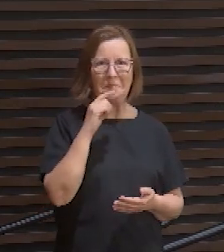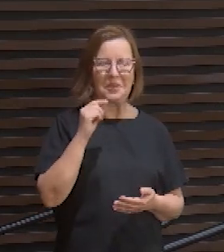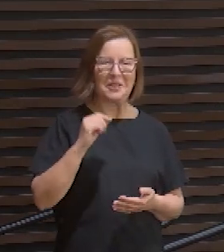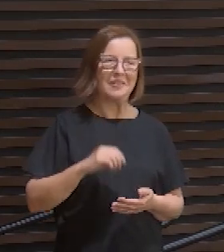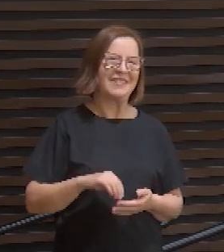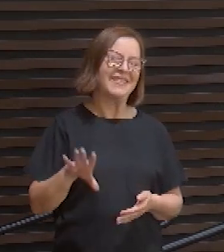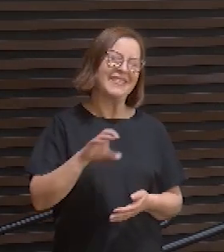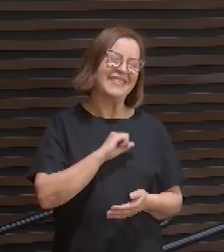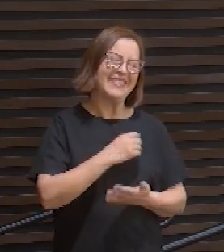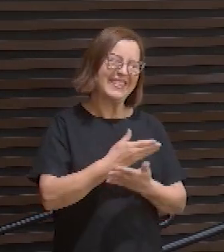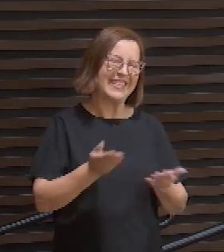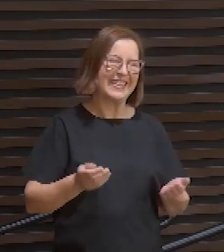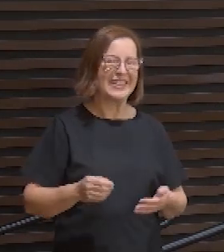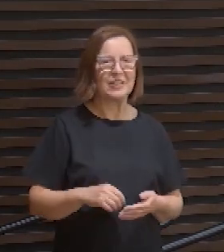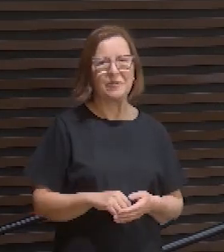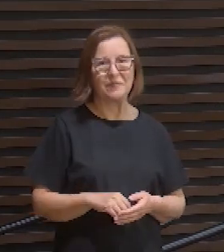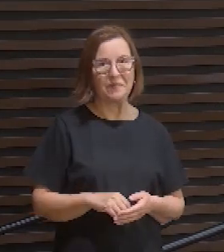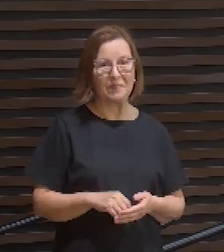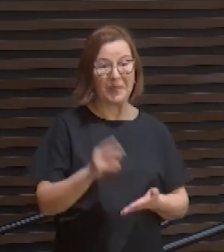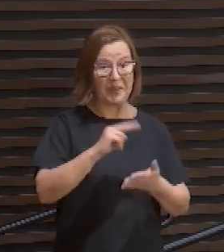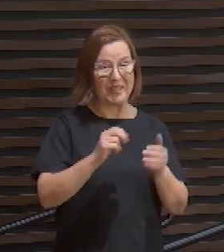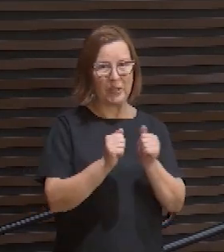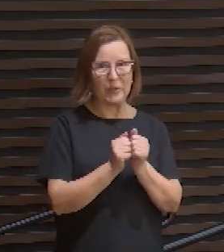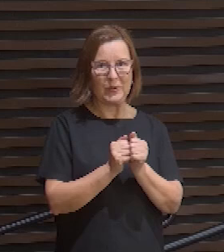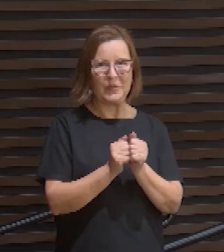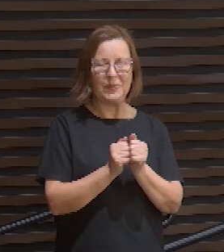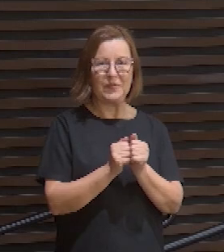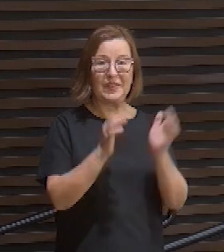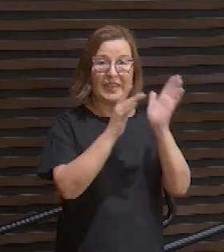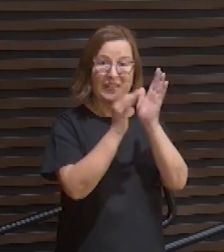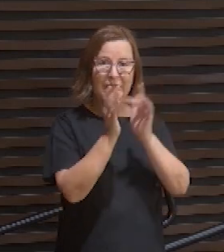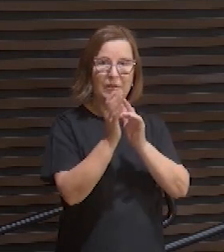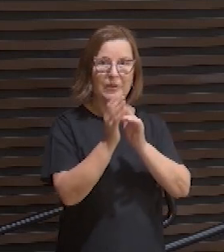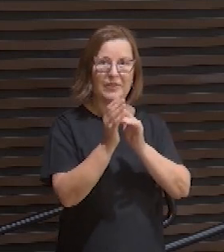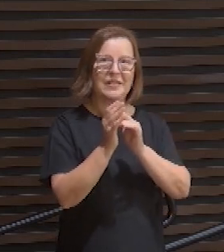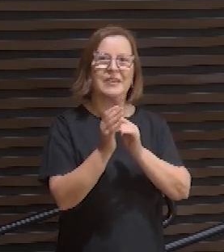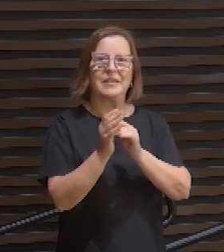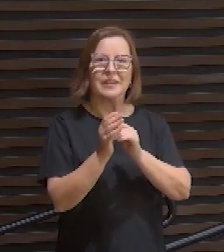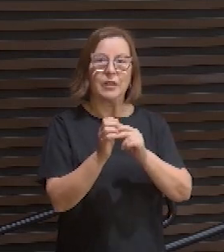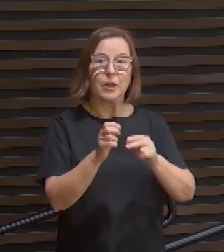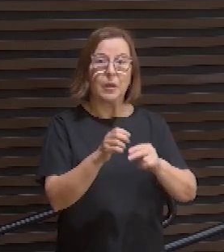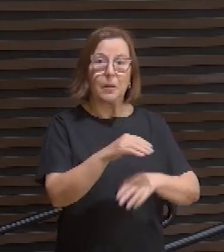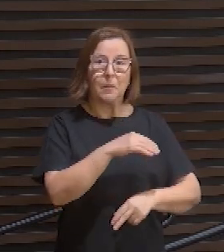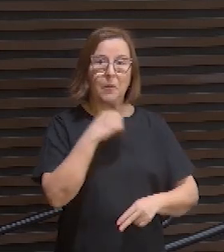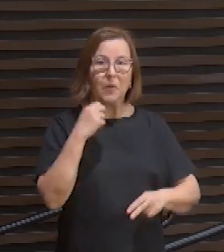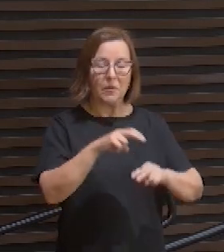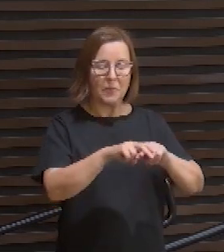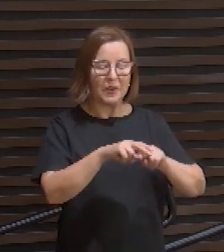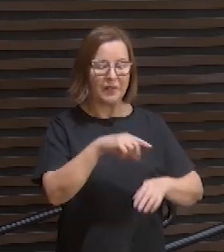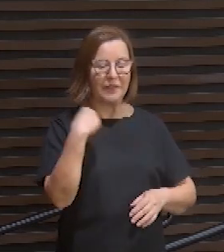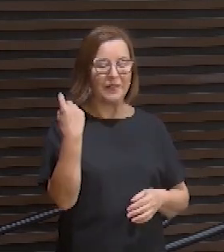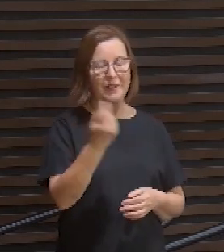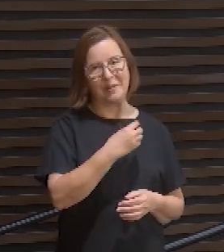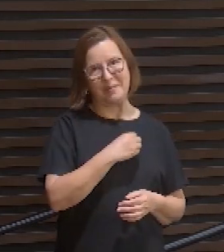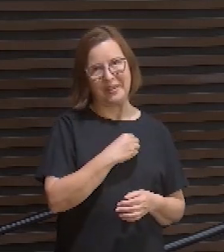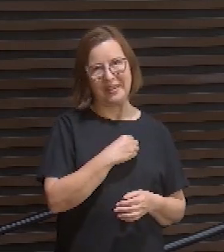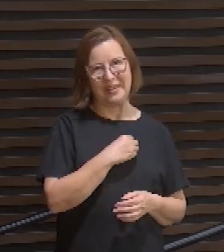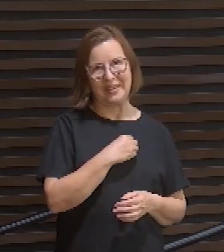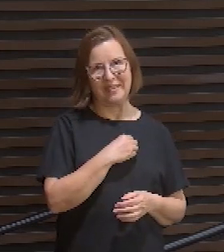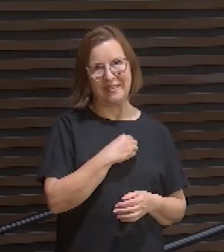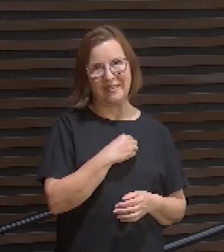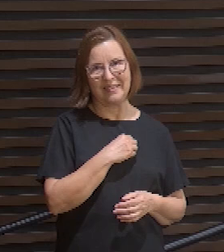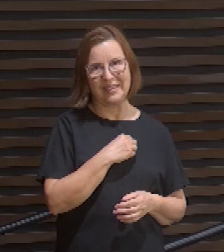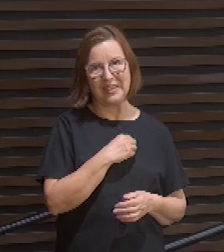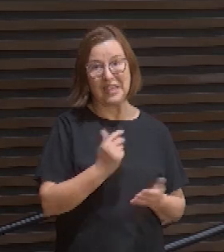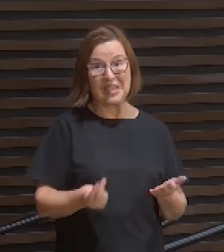Romanos 4:25. Vamos ler junto? O qual foi entregue por causa das nossas